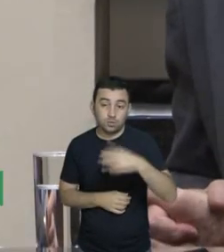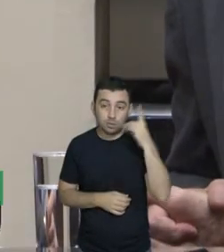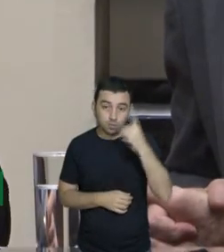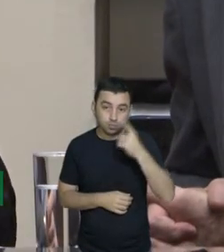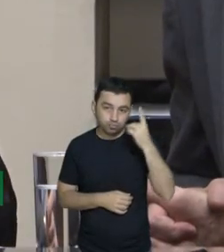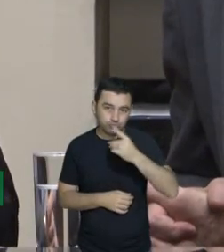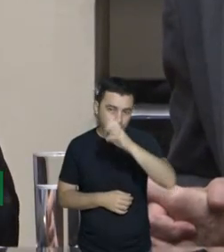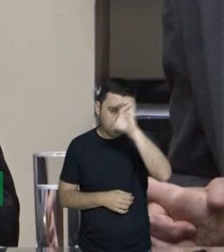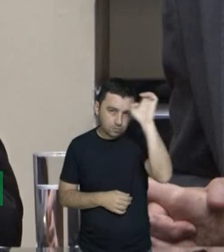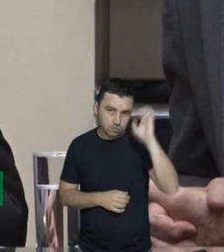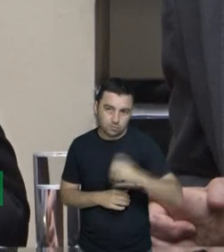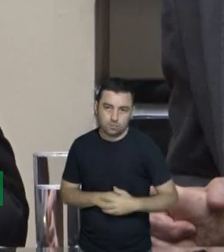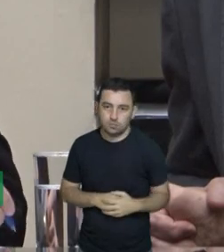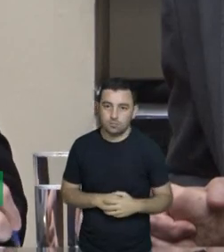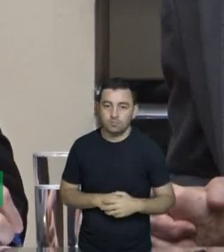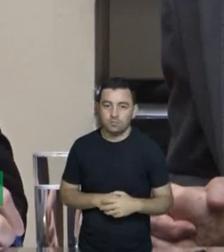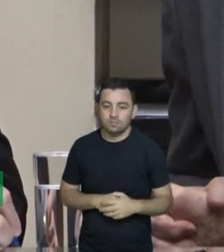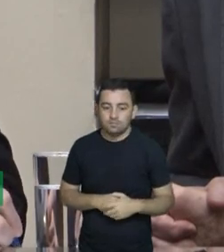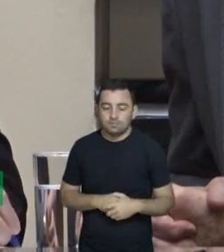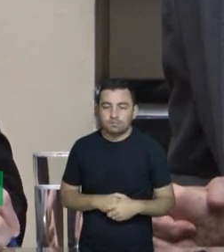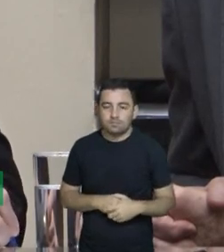Stein.